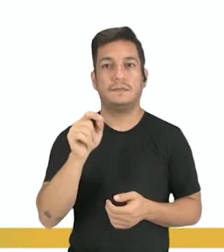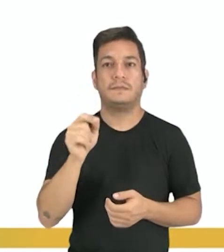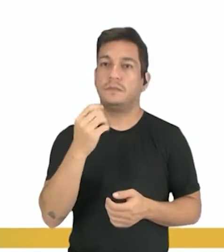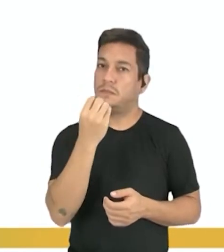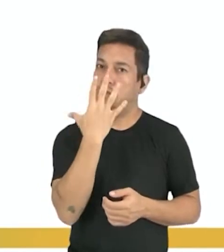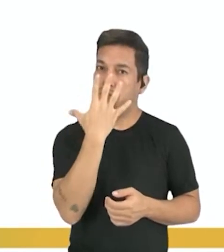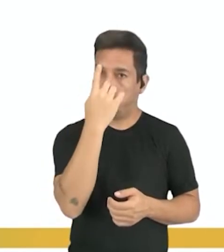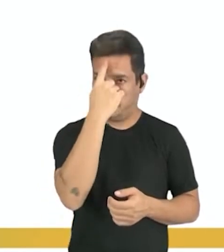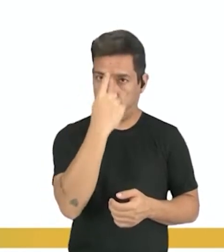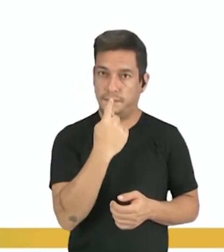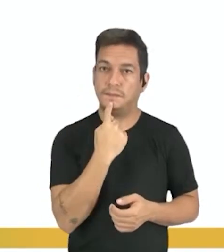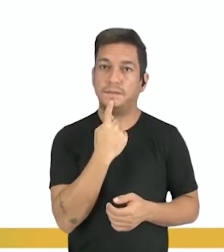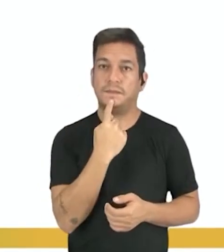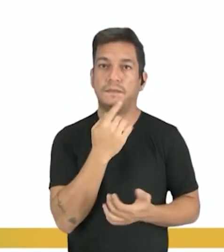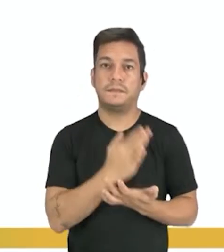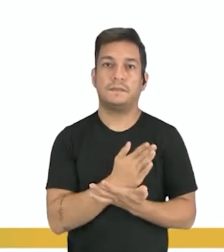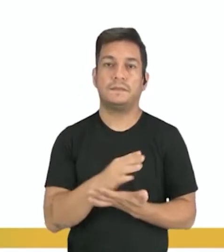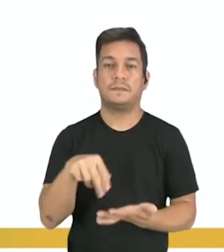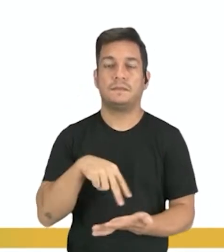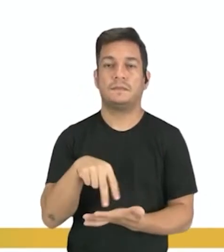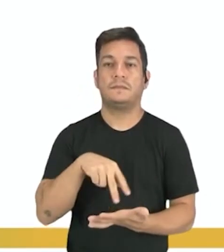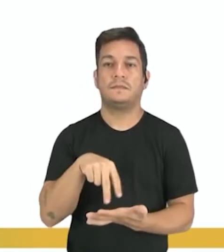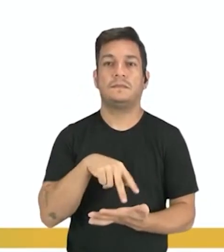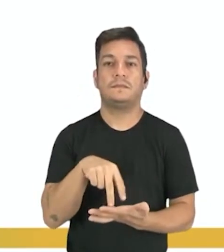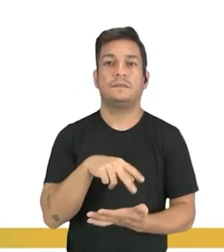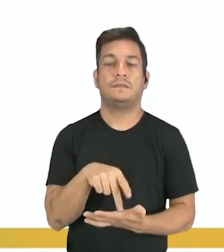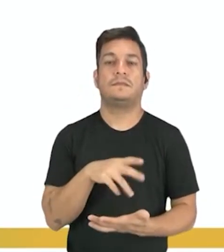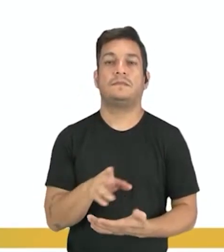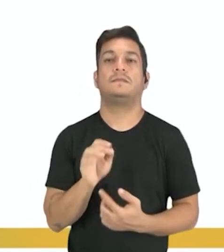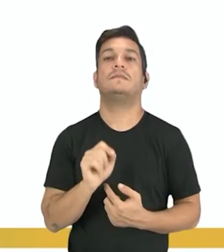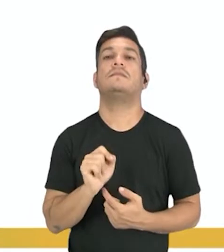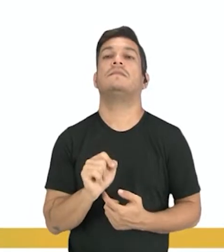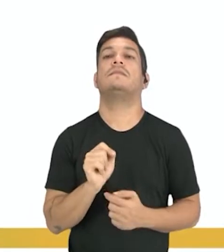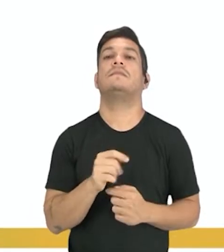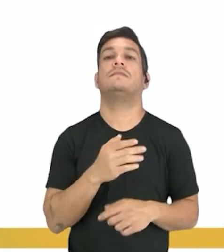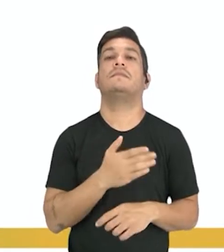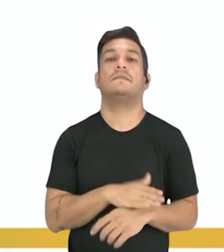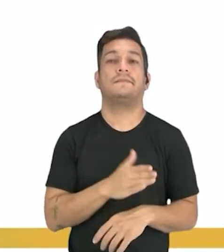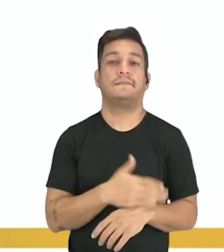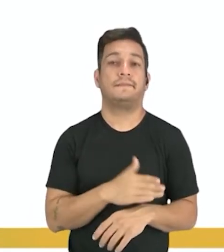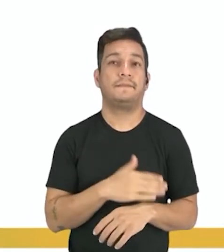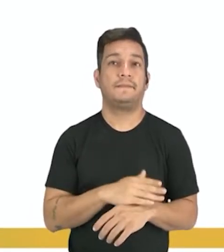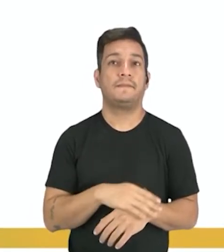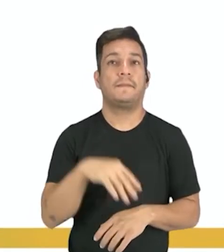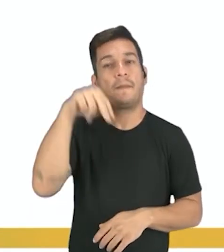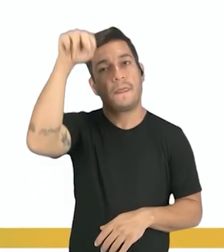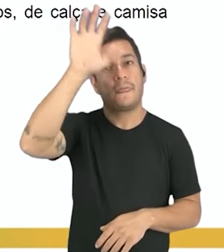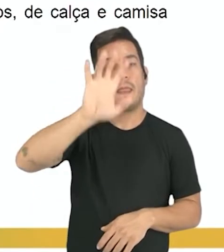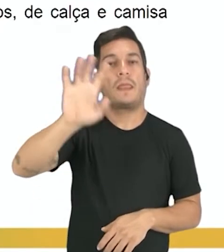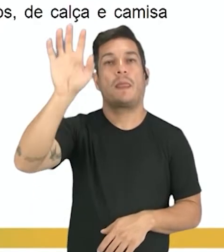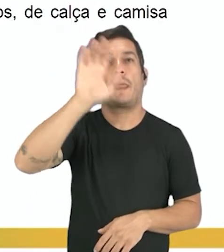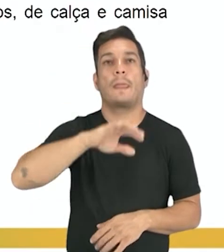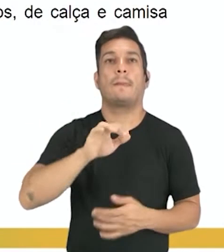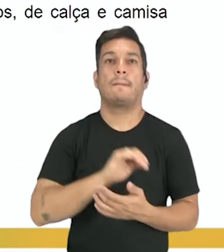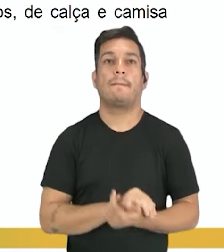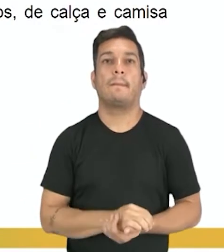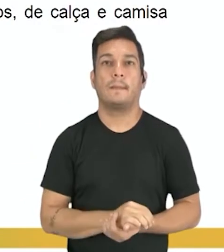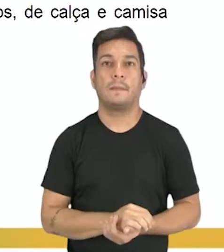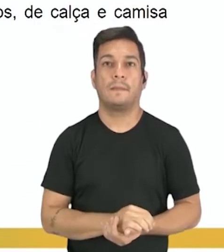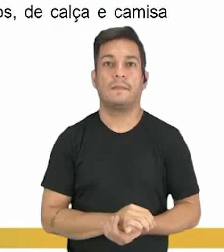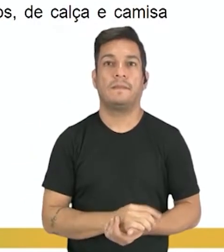aqui umas fotos de algumas danças que são praticados nesse local na região norte né